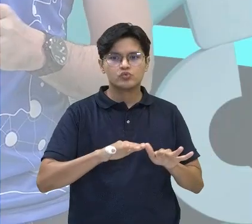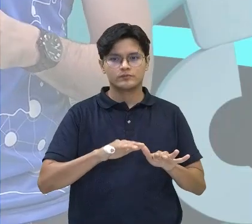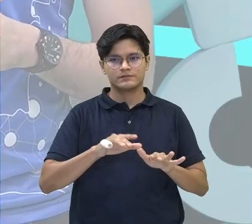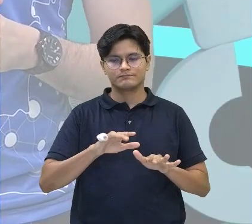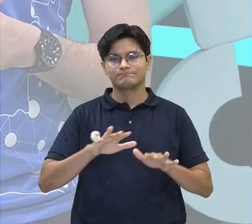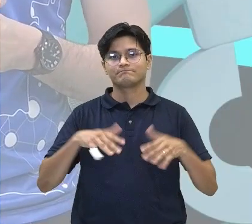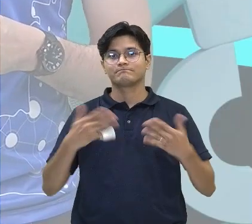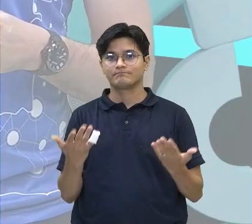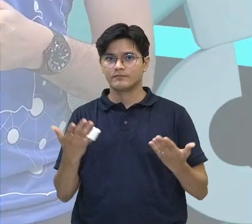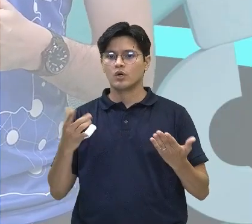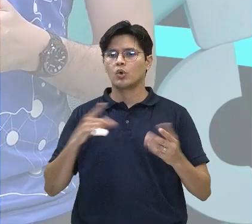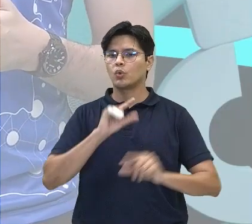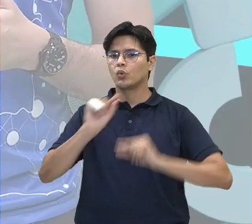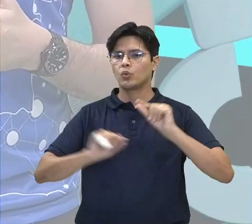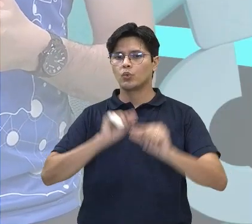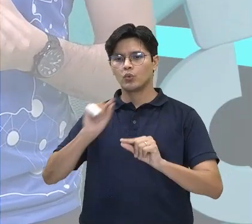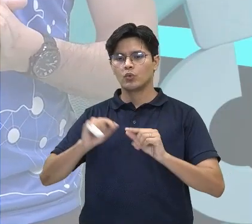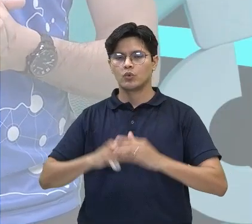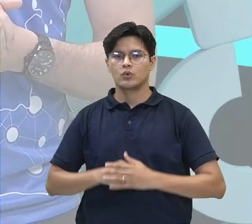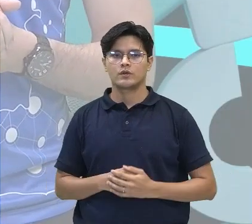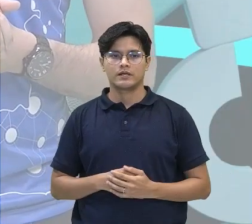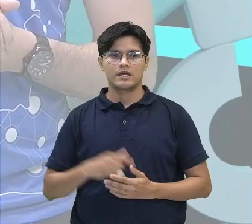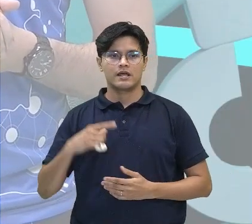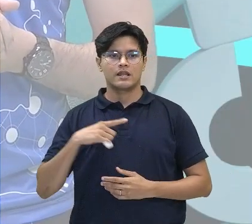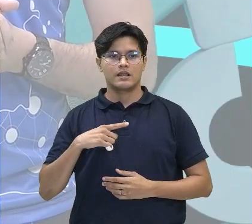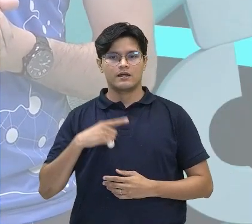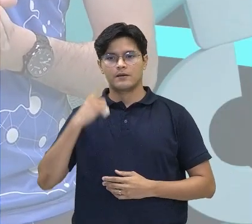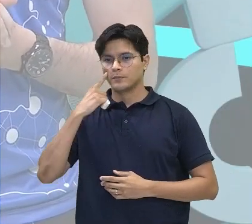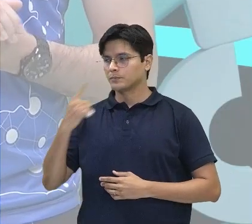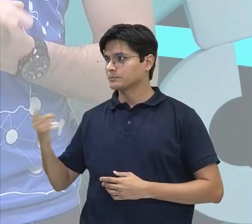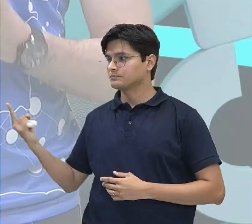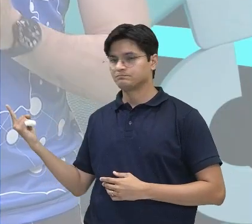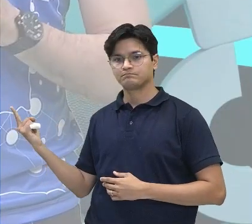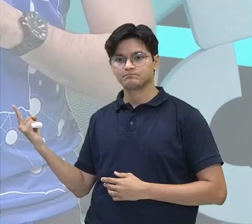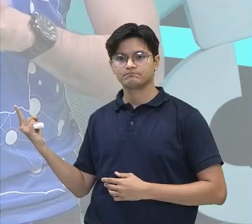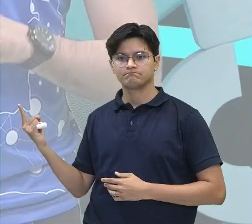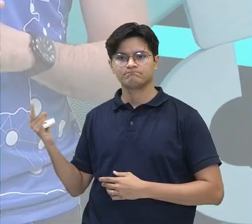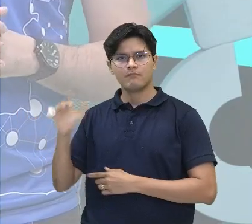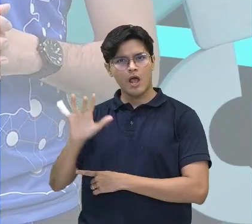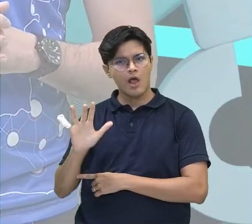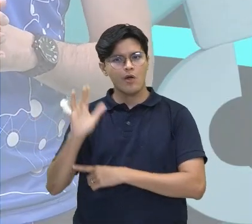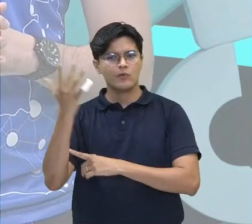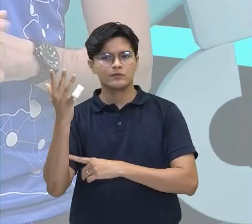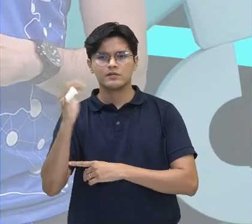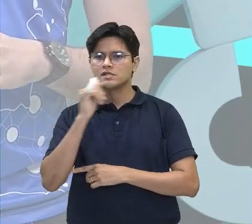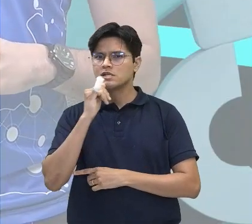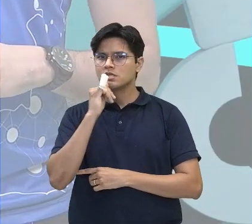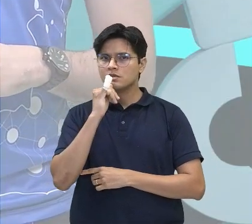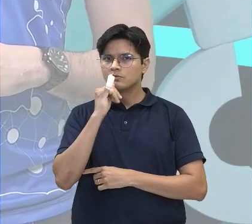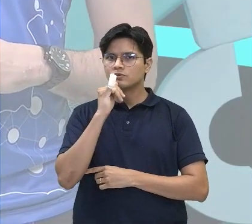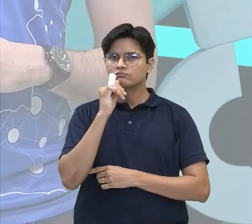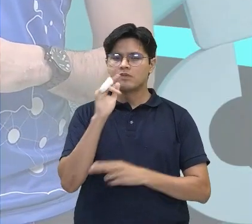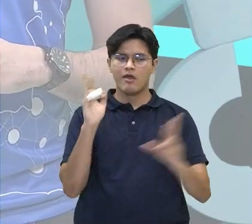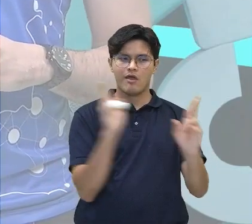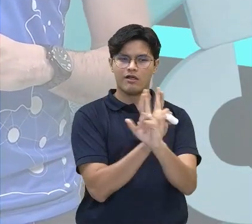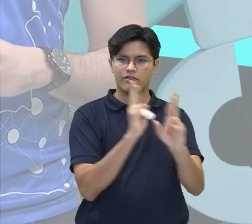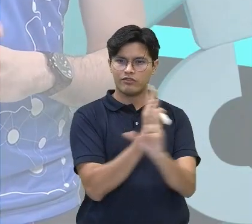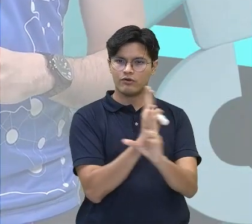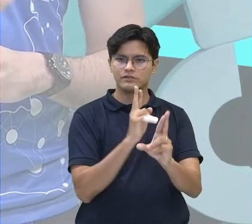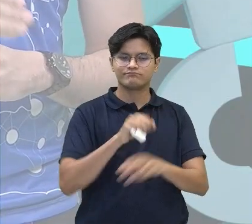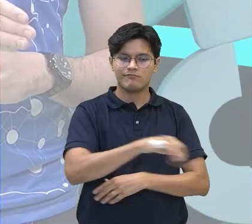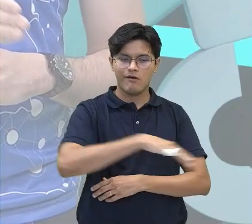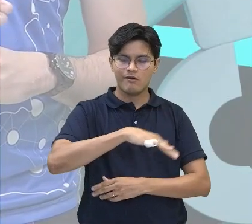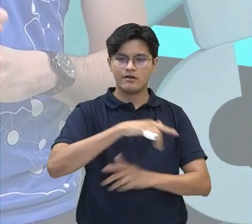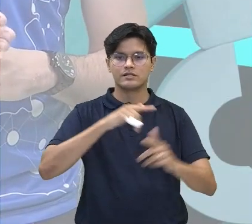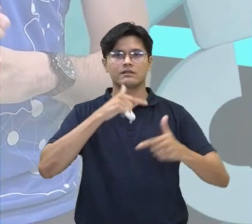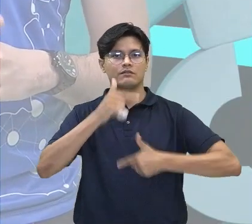né? Então, desvalorização e submissão é algo que aparece muito quando falamos sobre relações de trabalho. Então, a agulha não reconhece